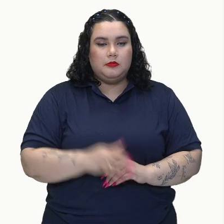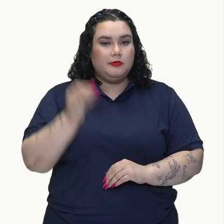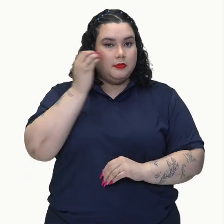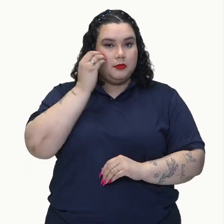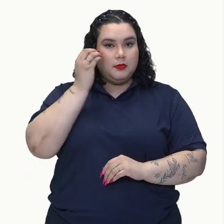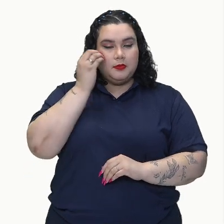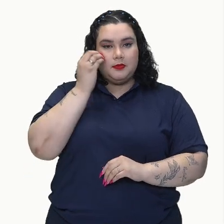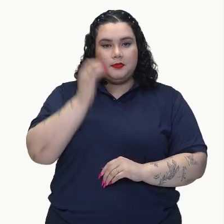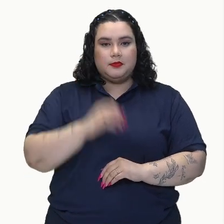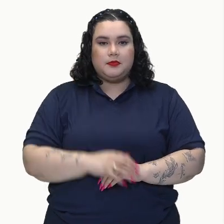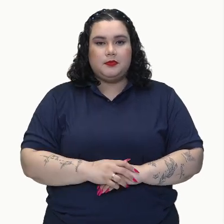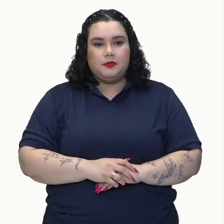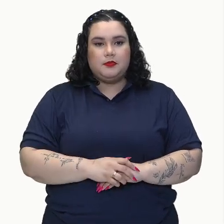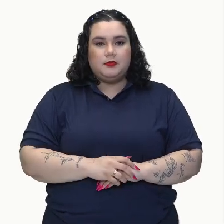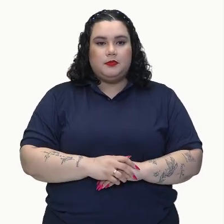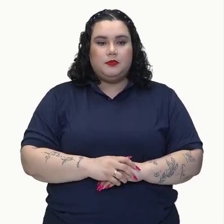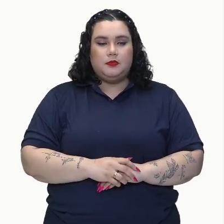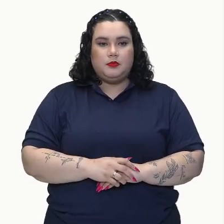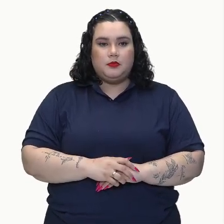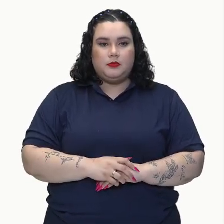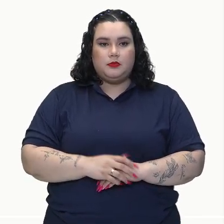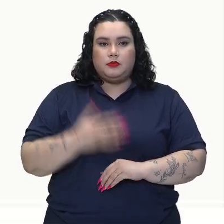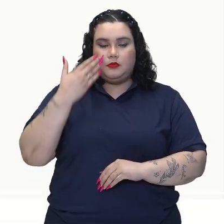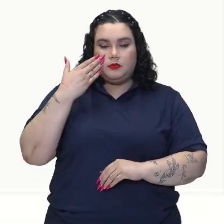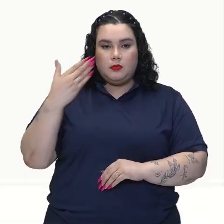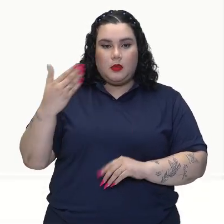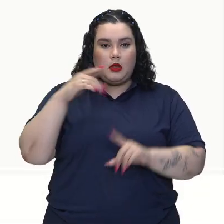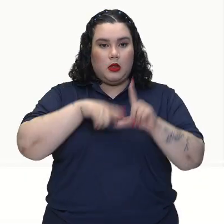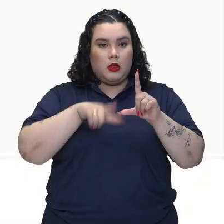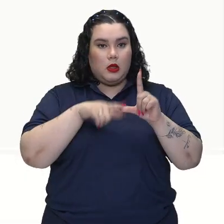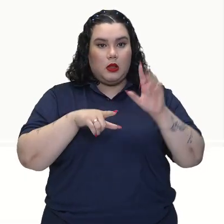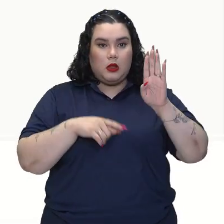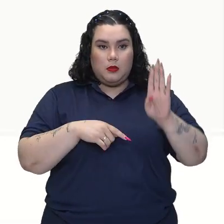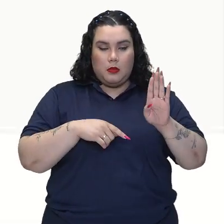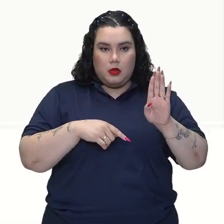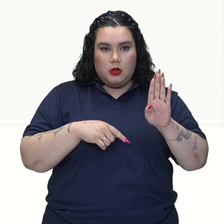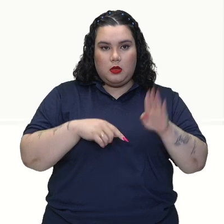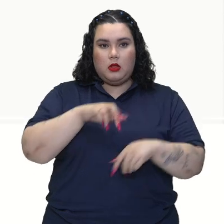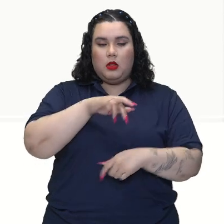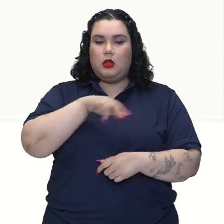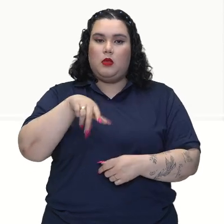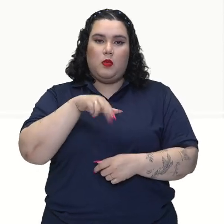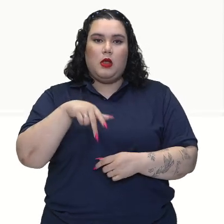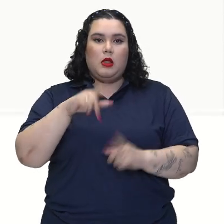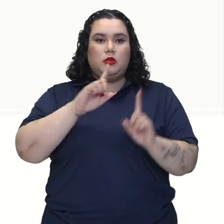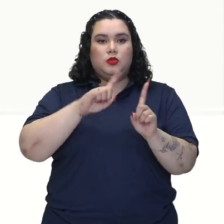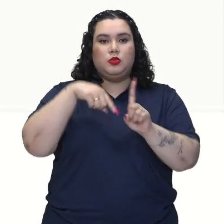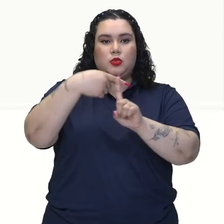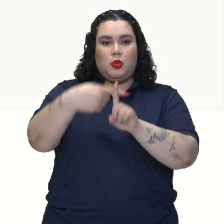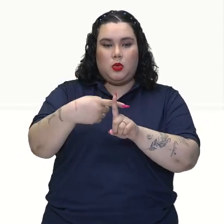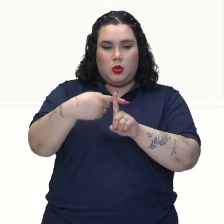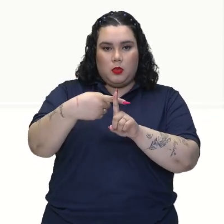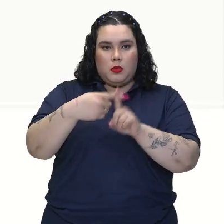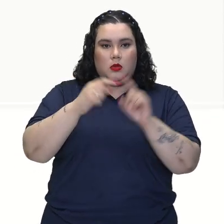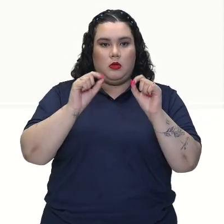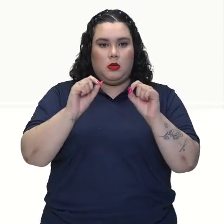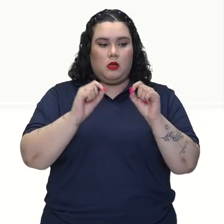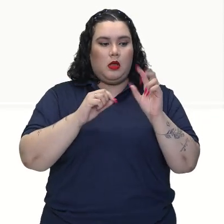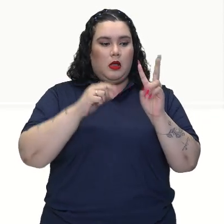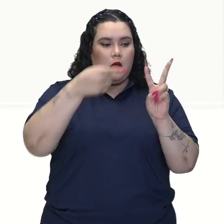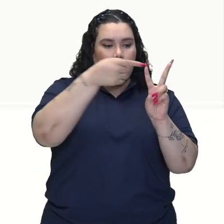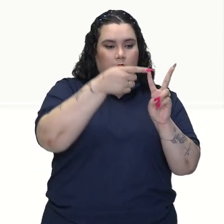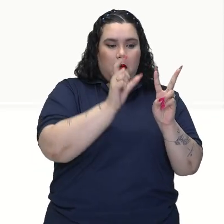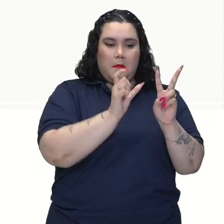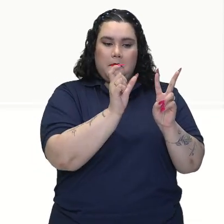ver? Aqui, ó, na letra B, eu não vou poder somar os valores que estão dentro do